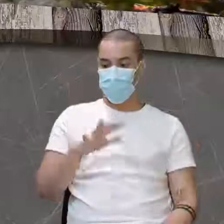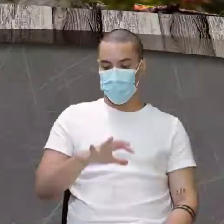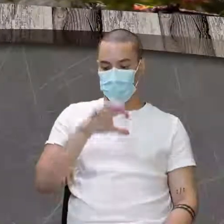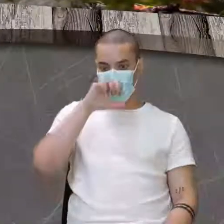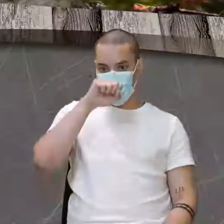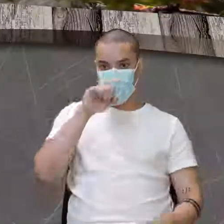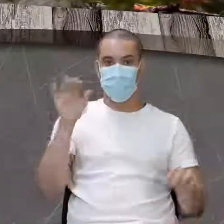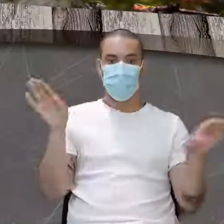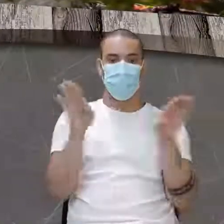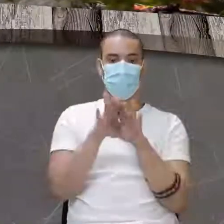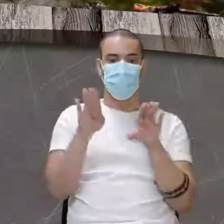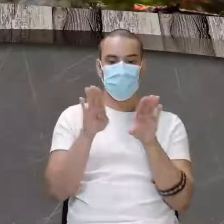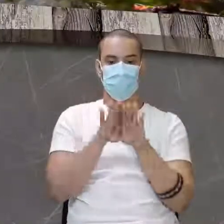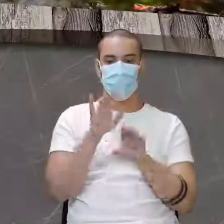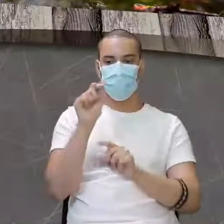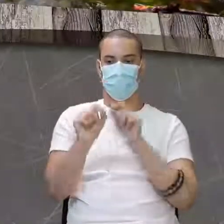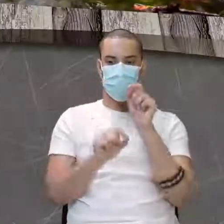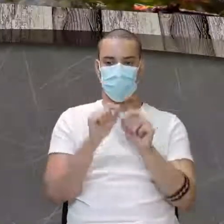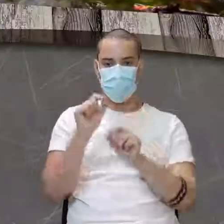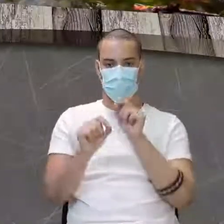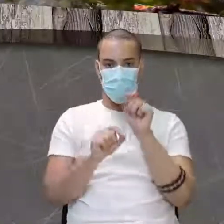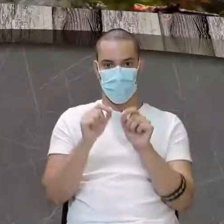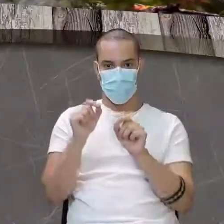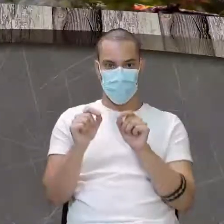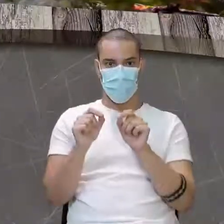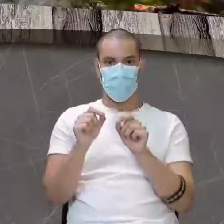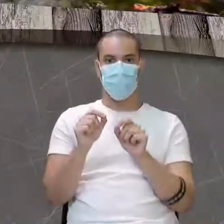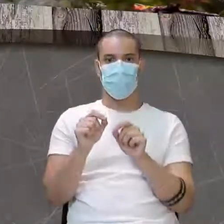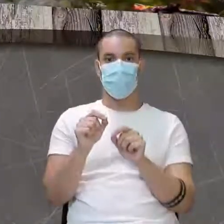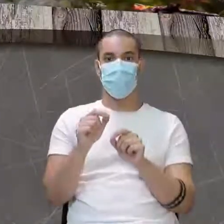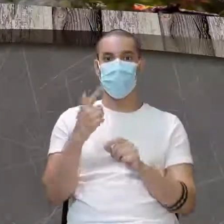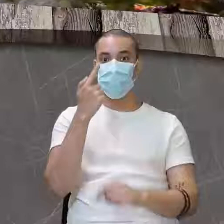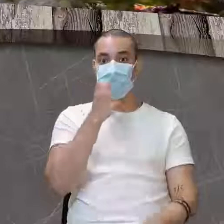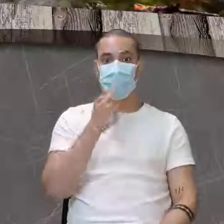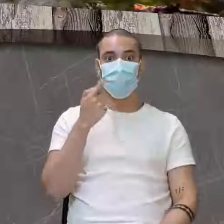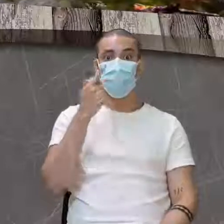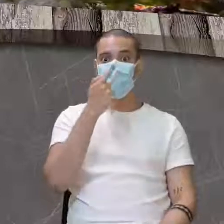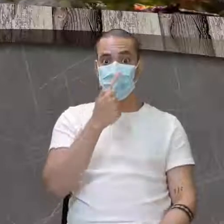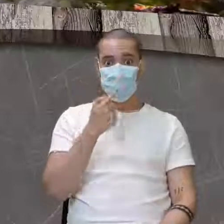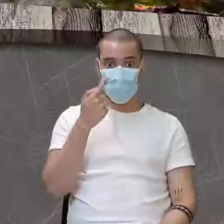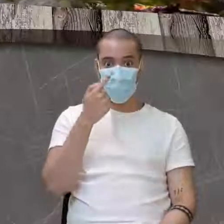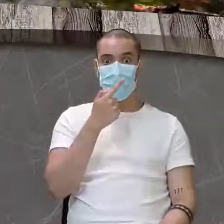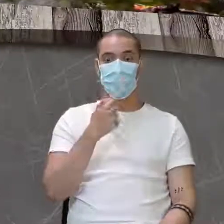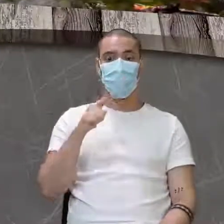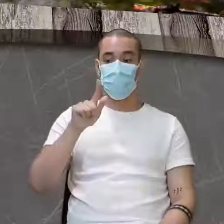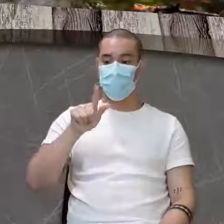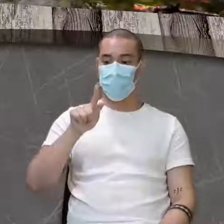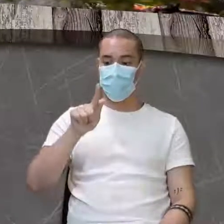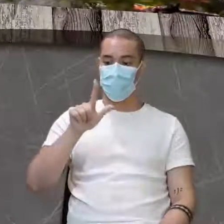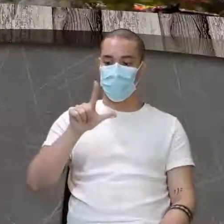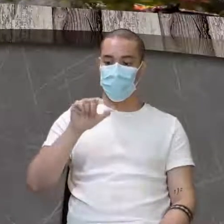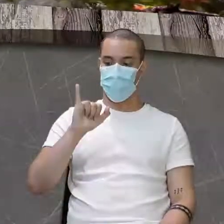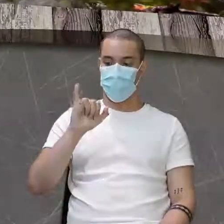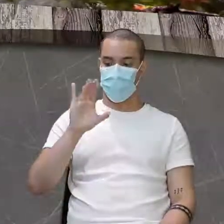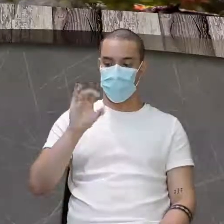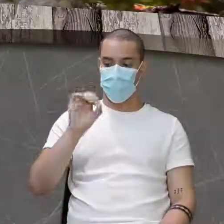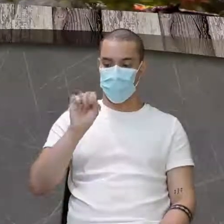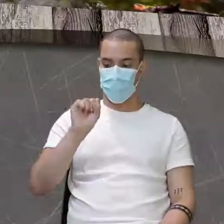oxigênio e também, olha lá, também da glicose. Olha quem está lá na glicose,